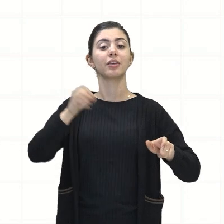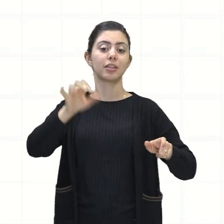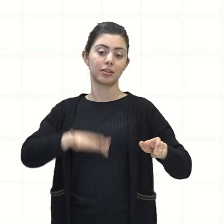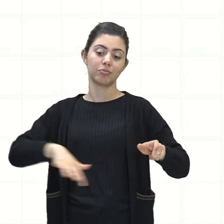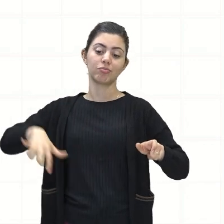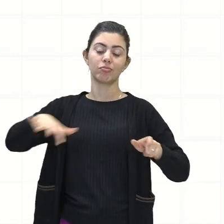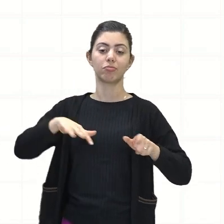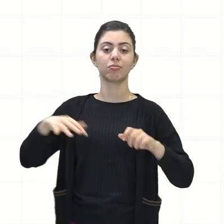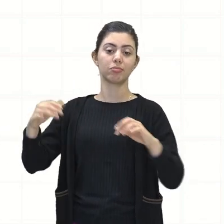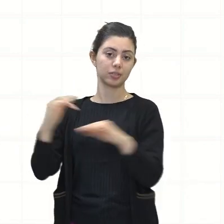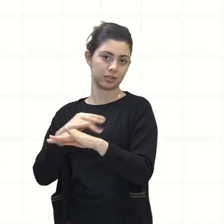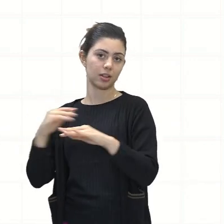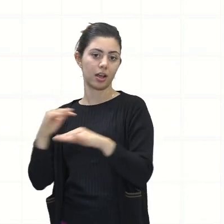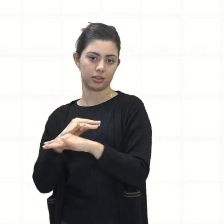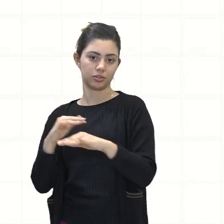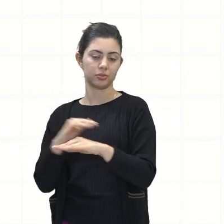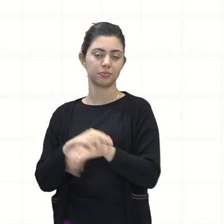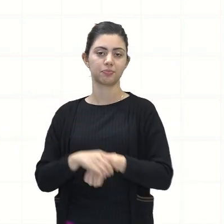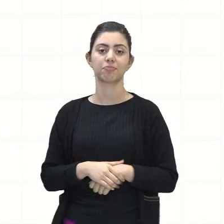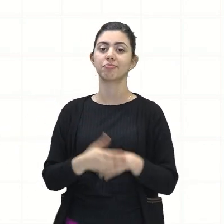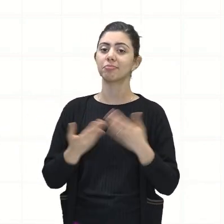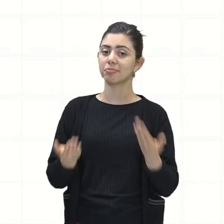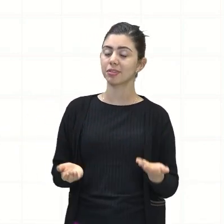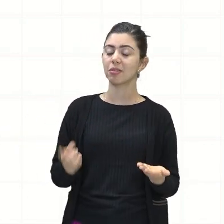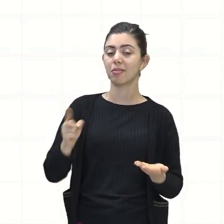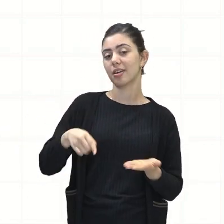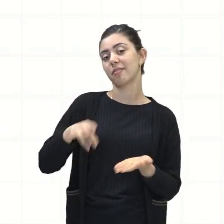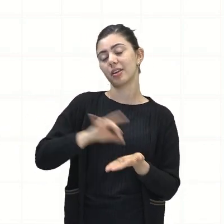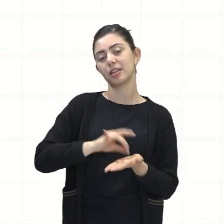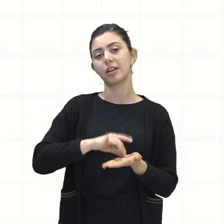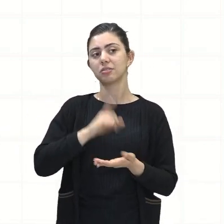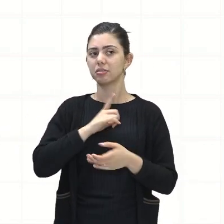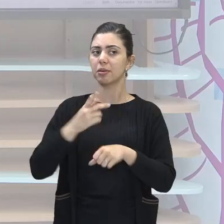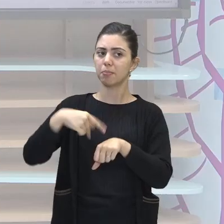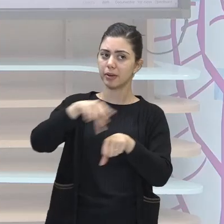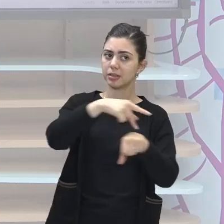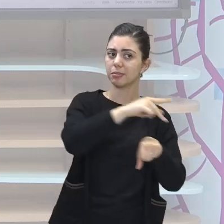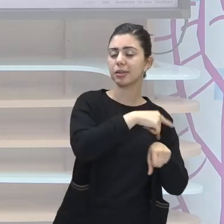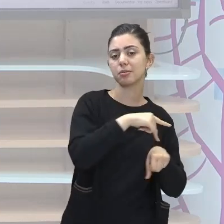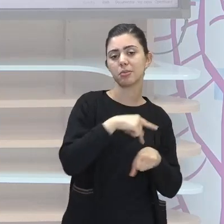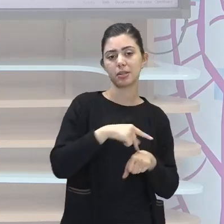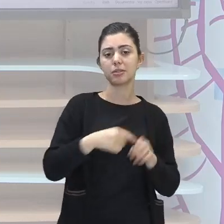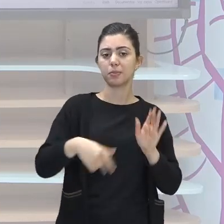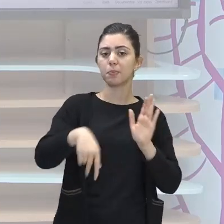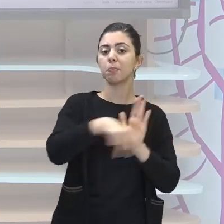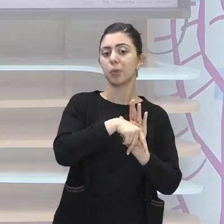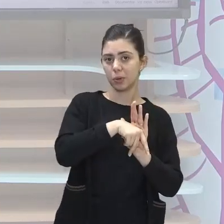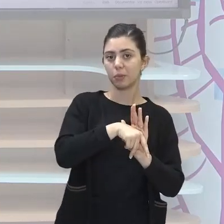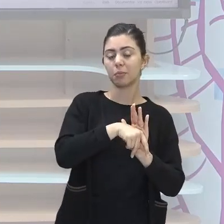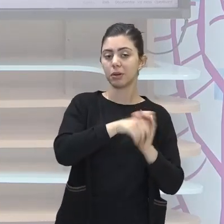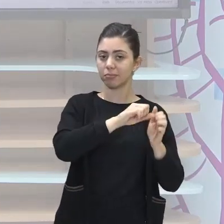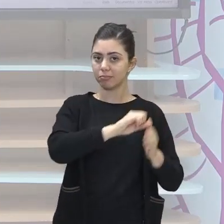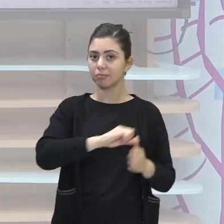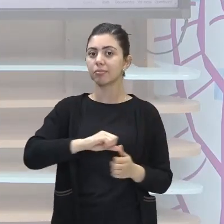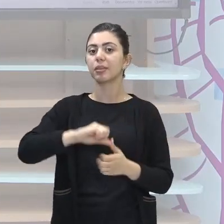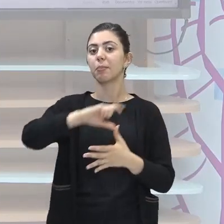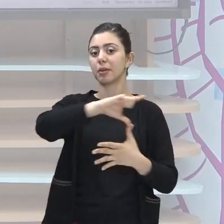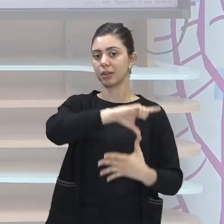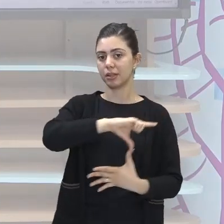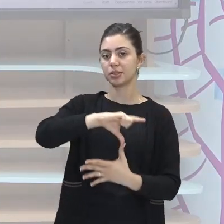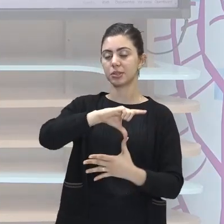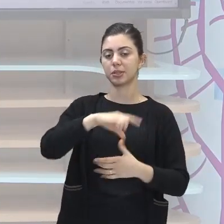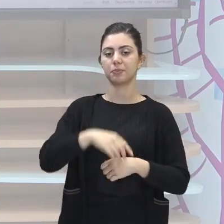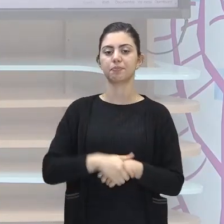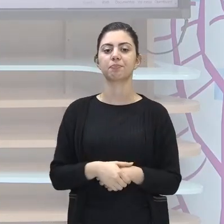em áreas de cidade. Então é uma realidade de muitos países daqui da região da América Latina. Vamos dar uma